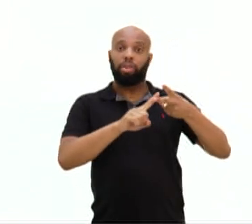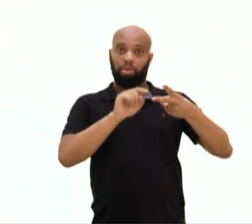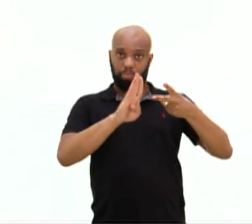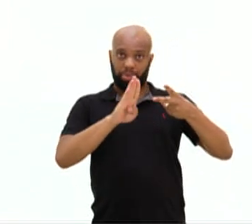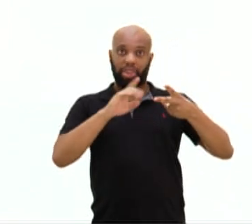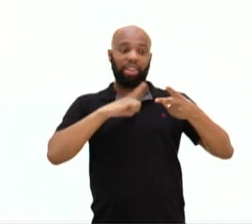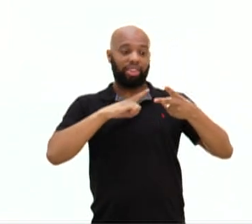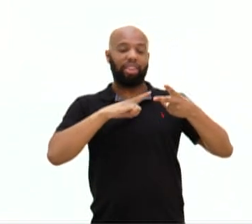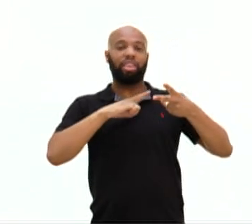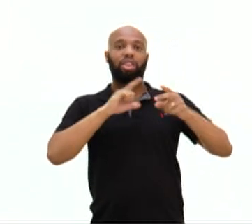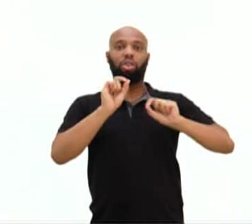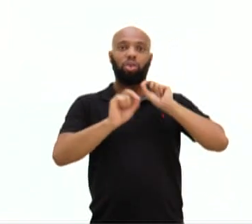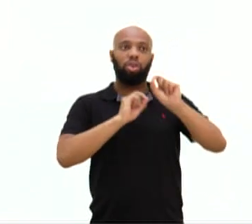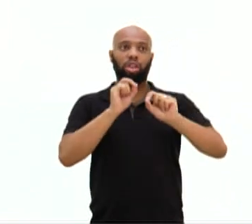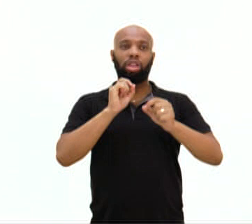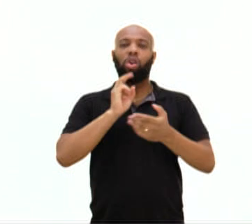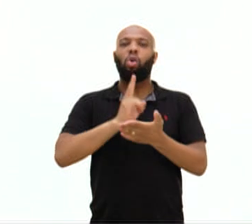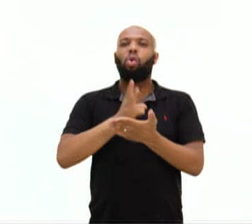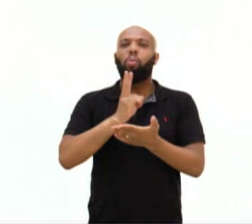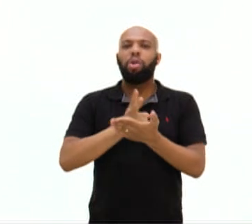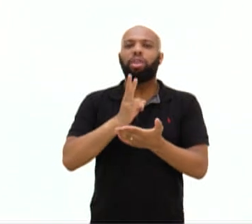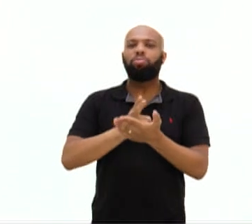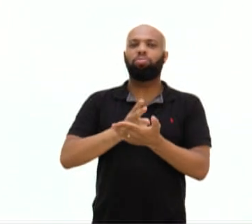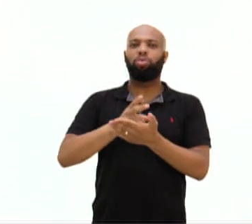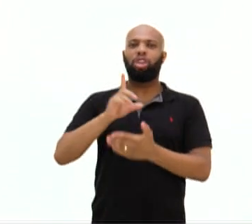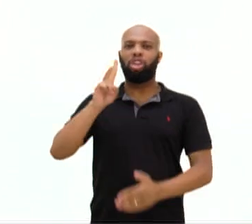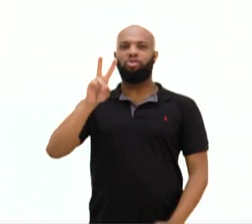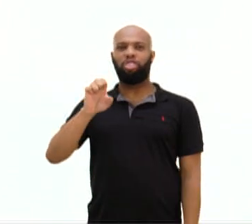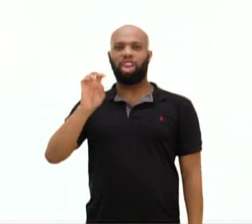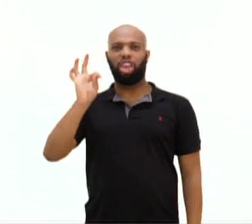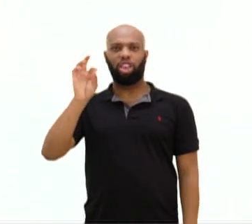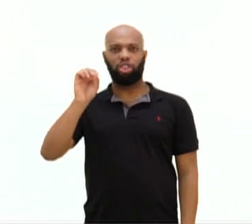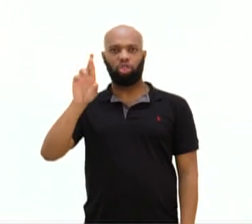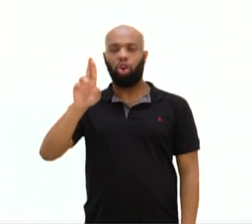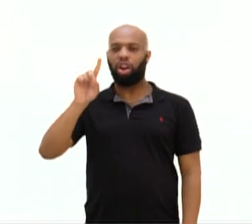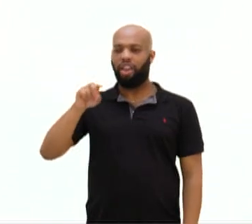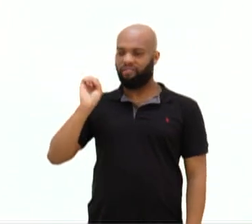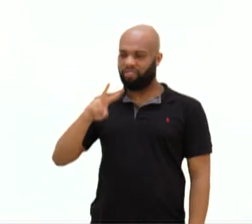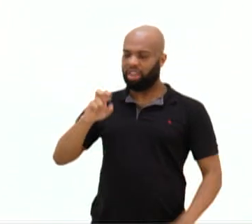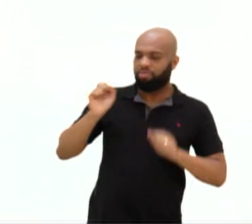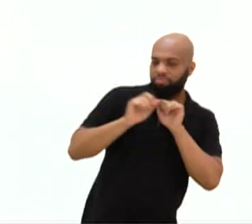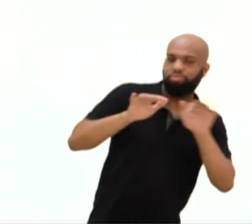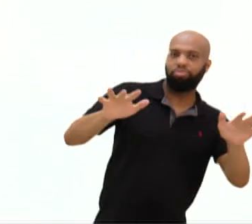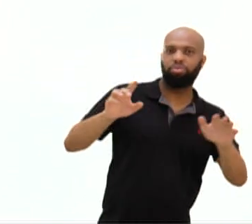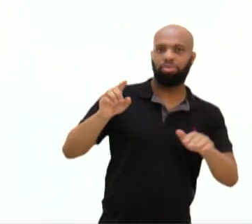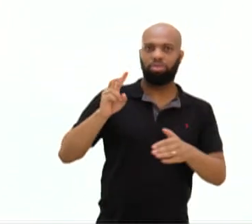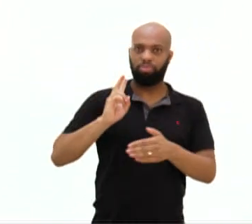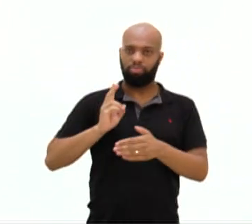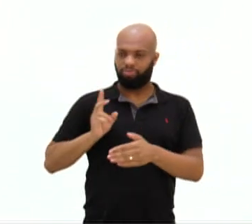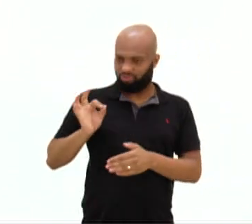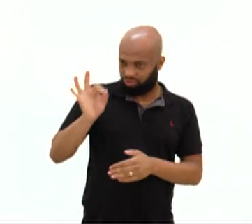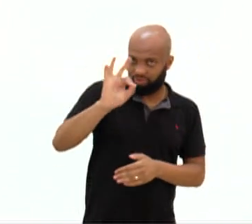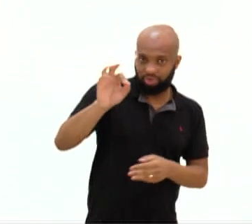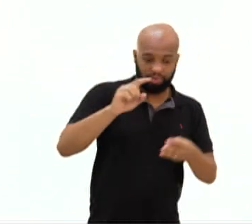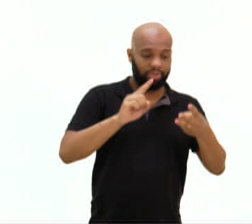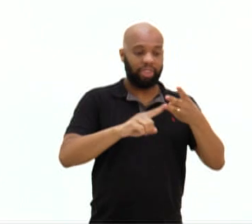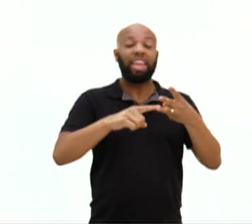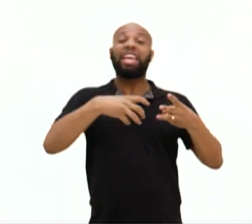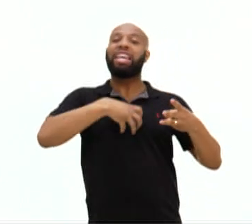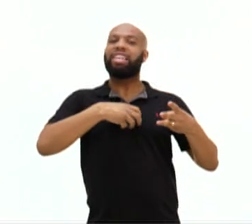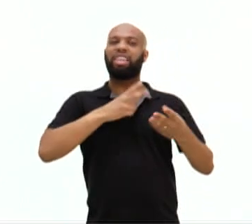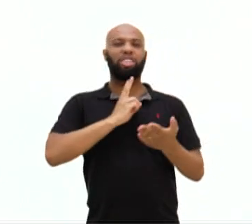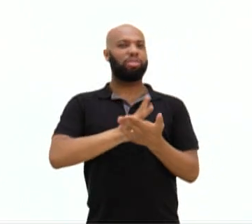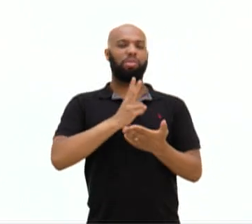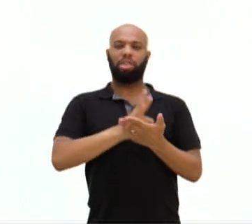apresentarem o mesmo vetor. C, as 3 doenças apresentarem sempre os mesmos sintomas. D, as 3 doenças